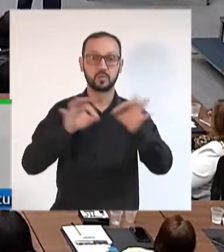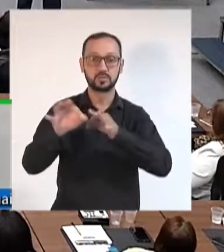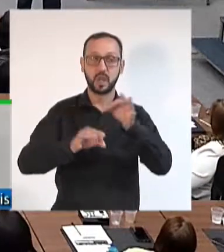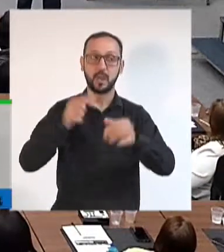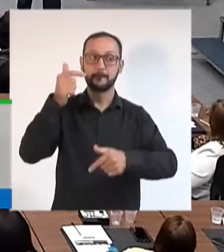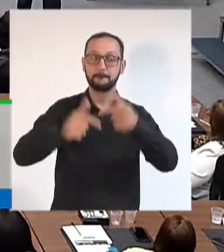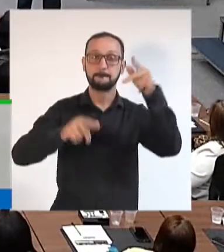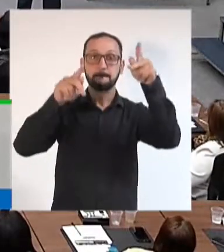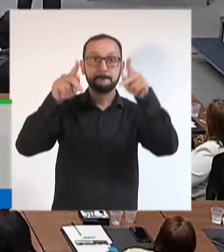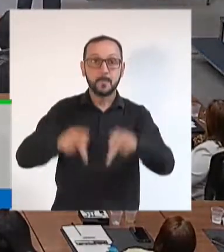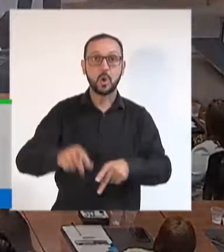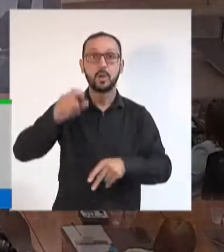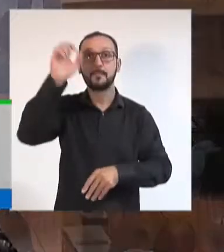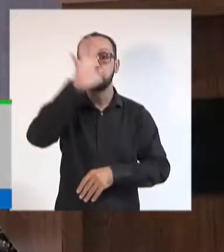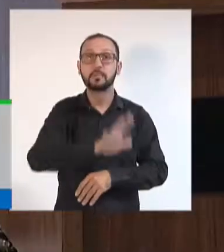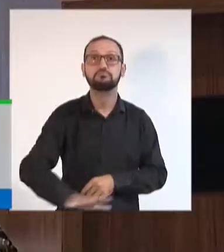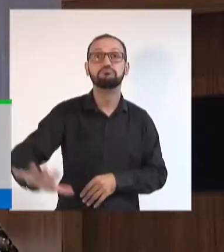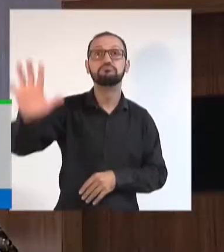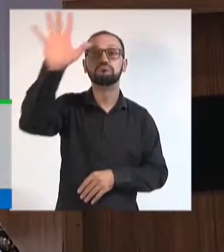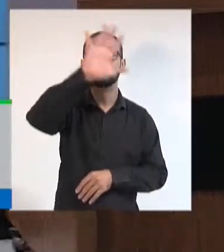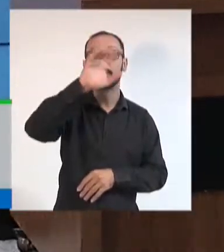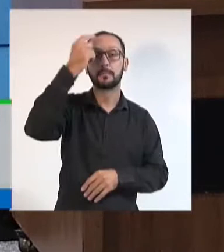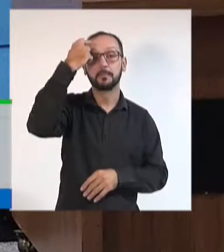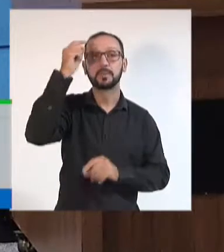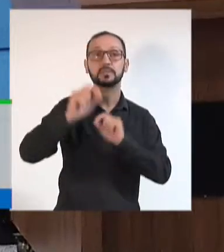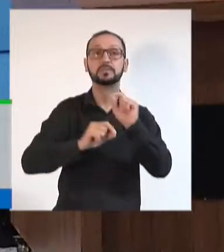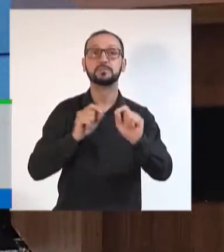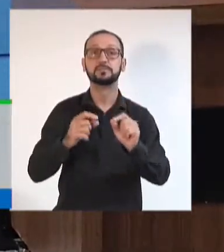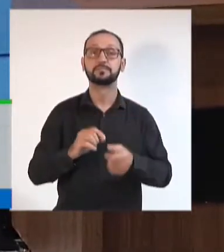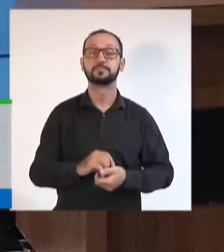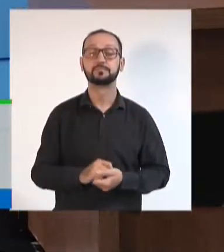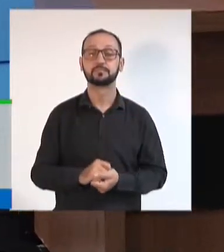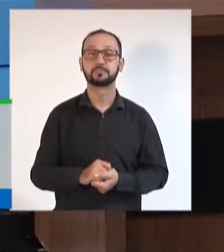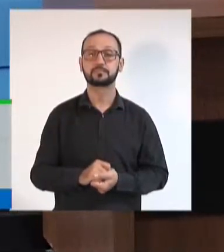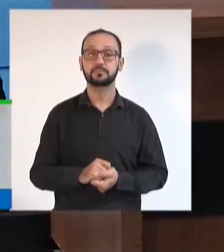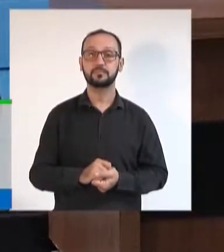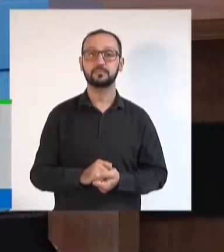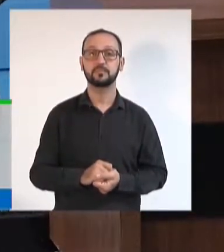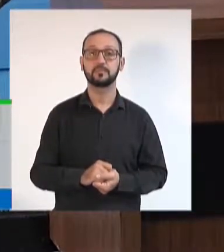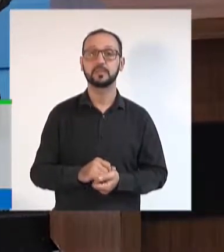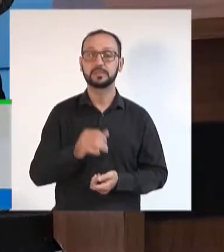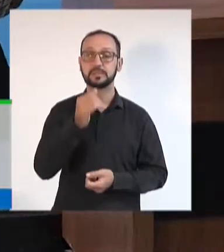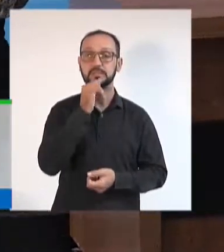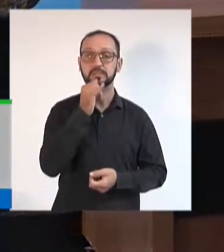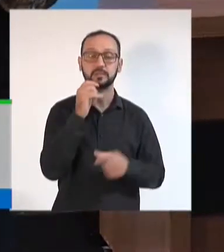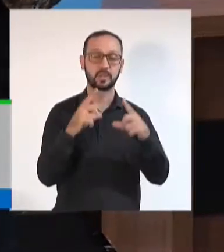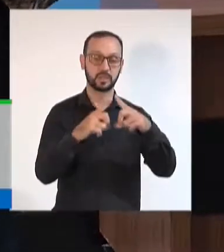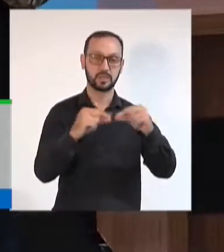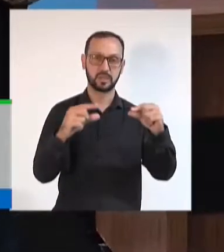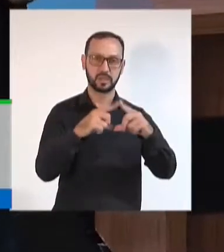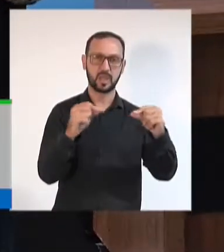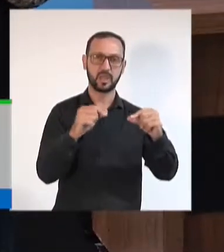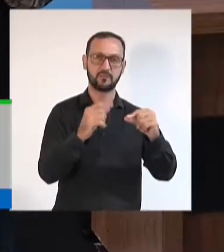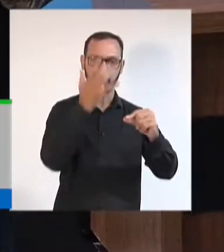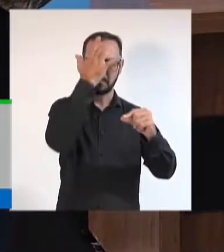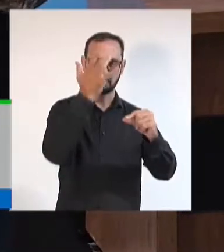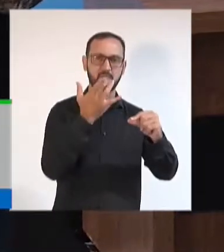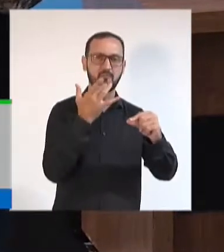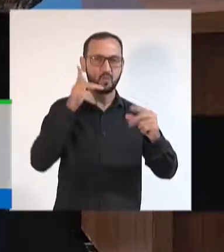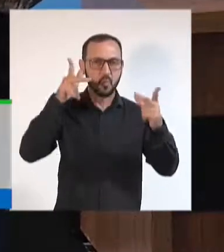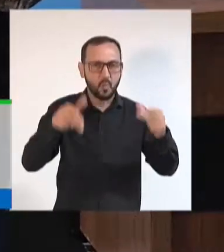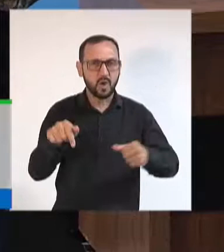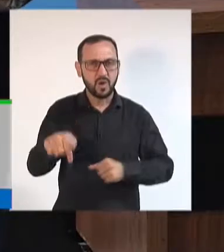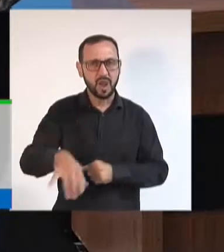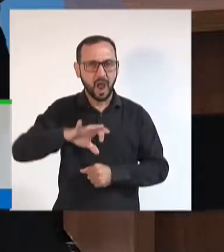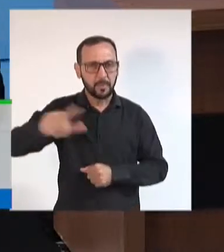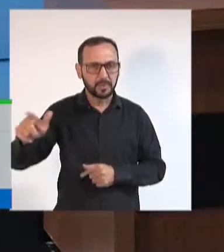política pública nacional, vamos pensar assim, pelo Distrito Federal? É o mesmo perfil